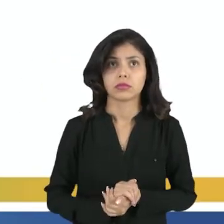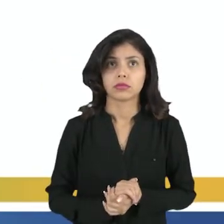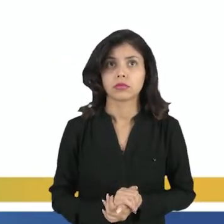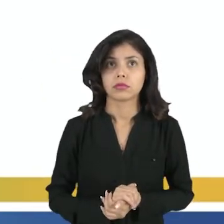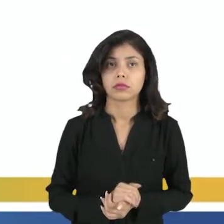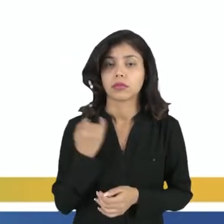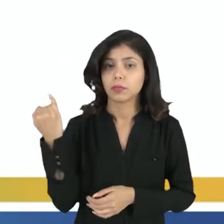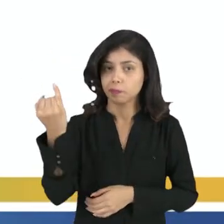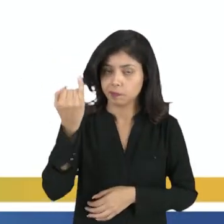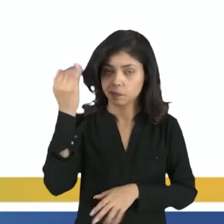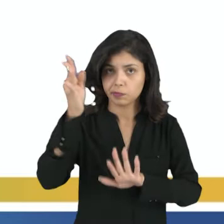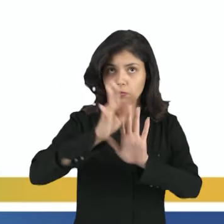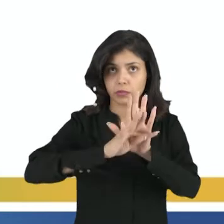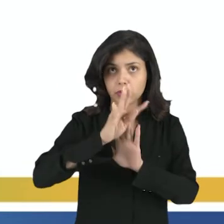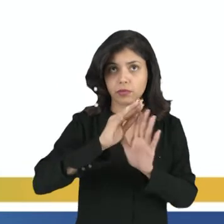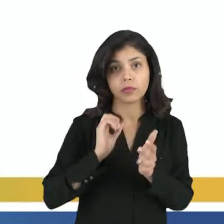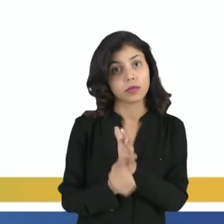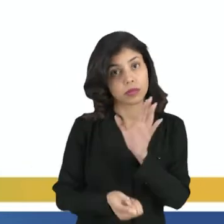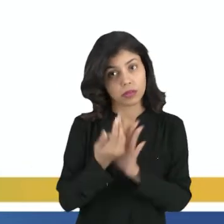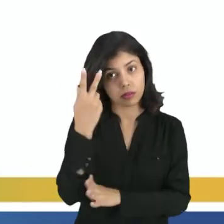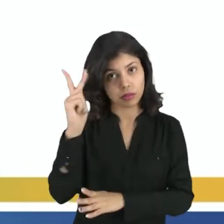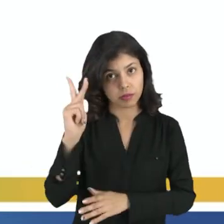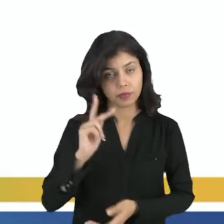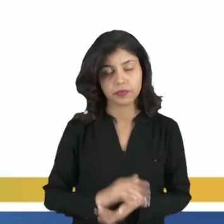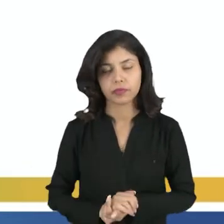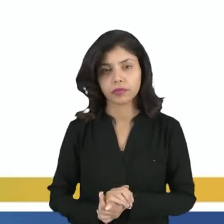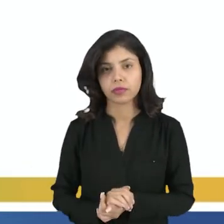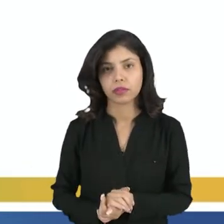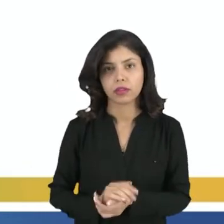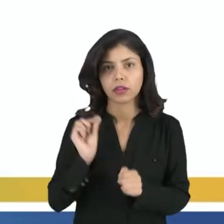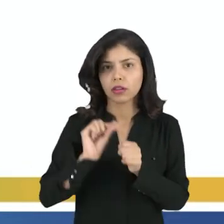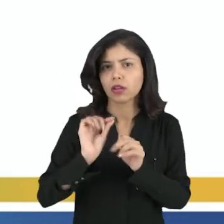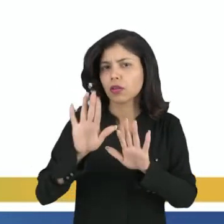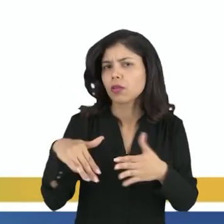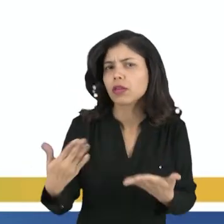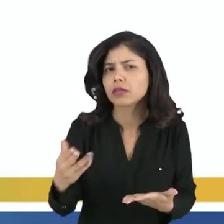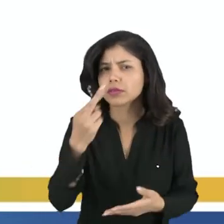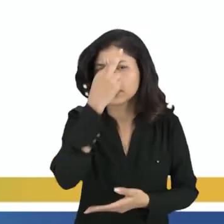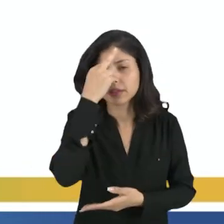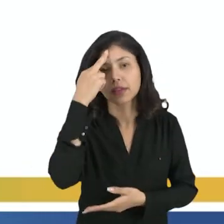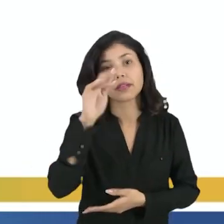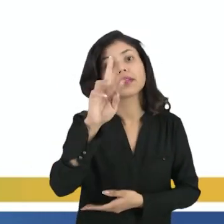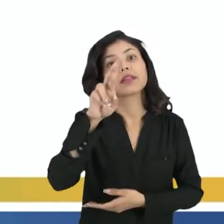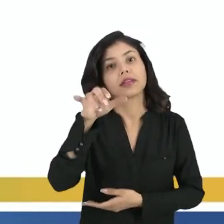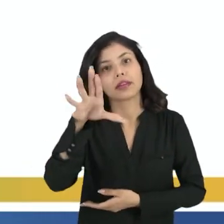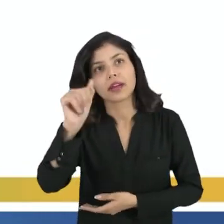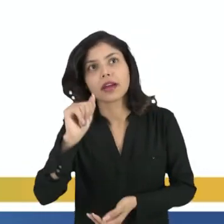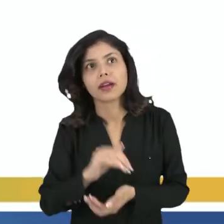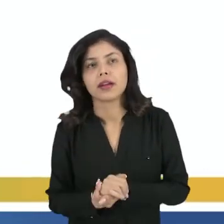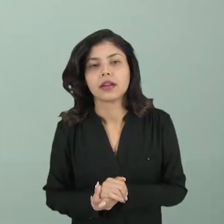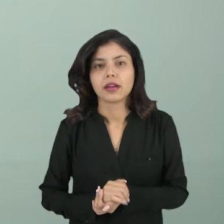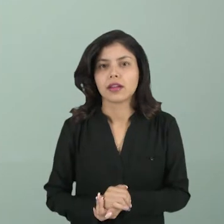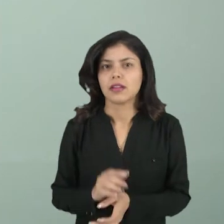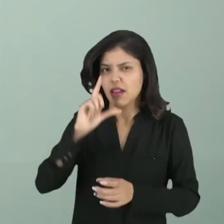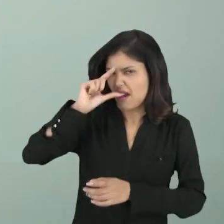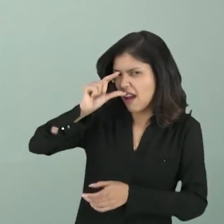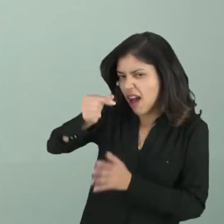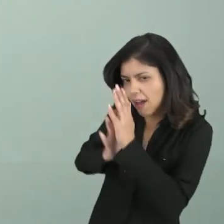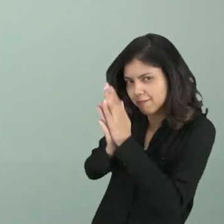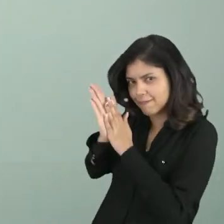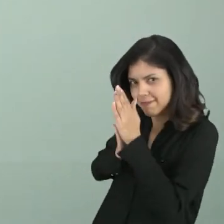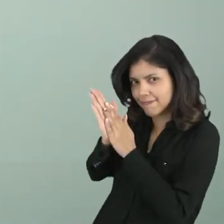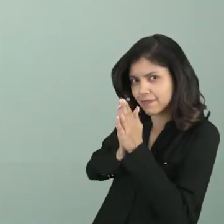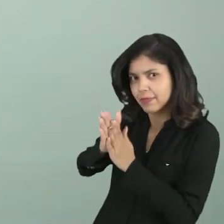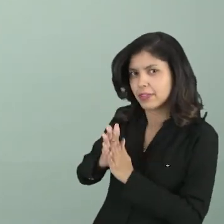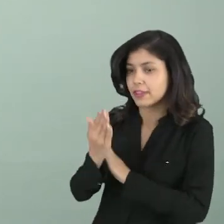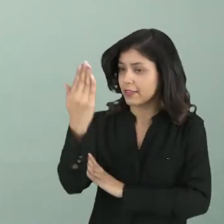texto fonte, para criar o dele. Então ele recorreu aqui à história lá da Branca de Neve, né, onde a